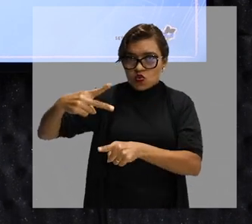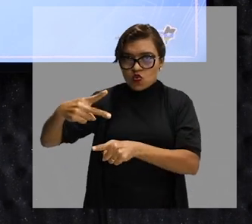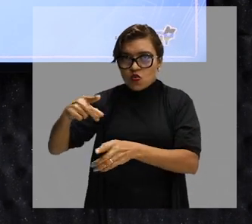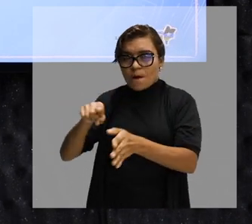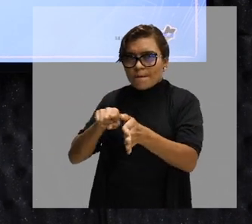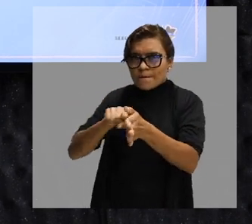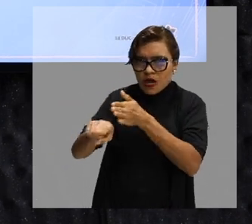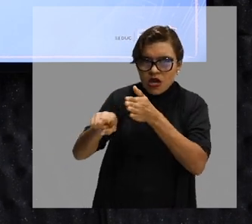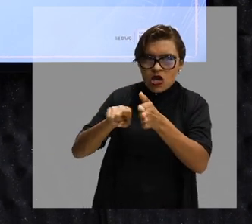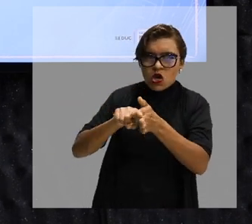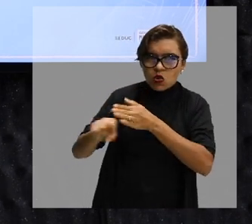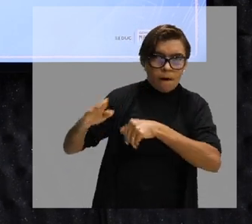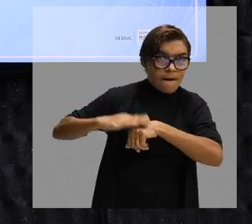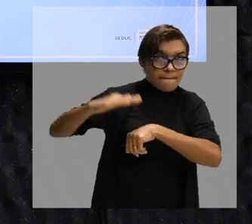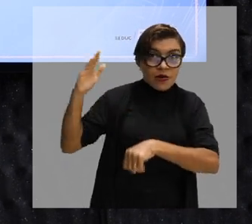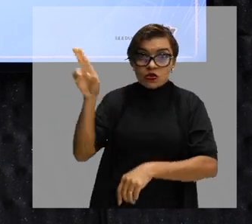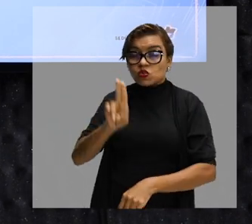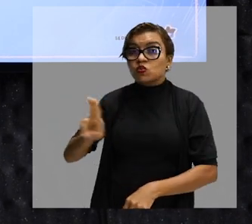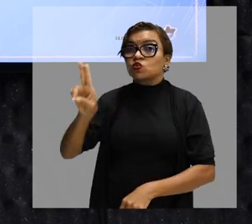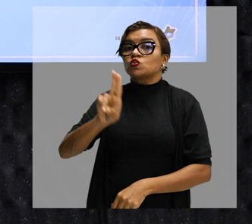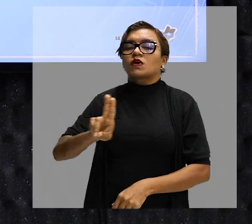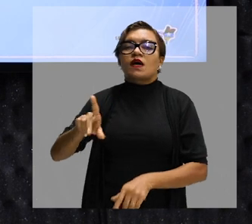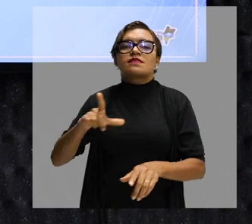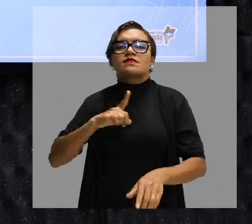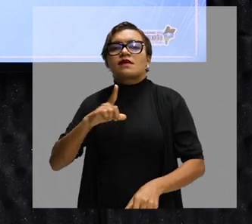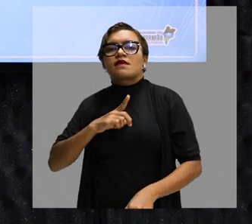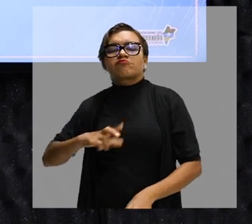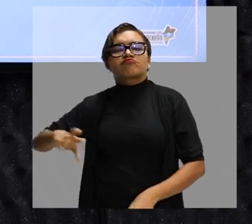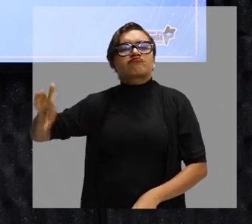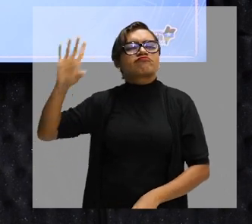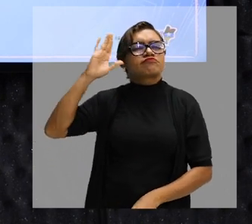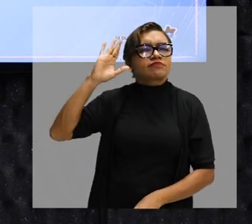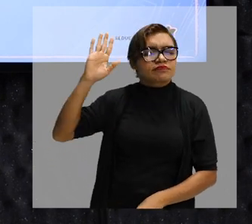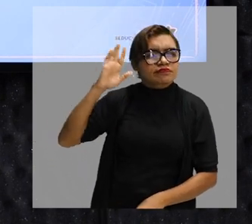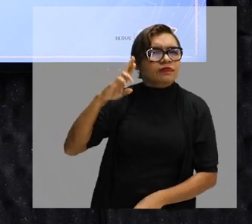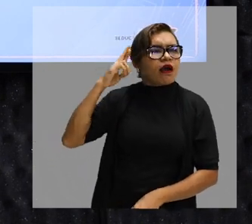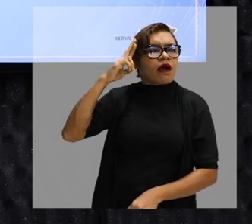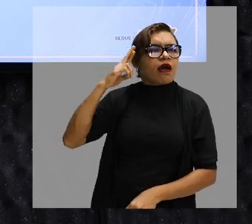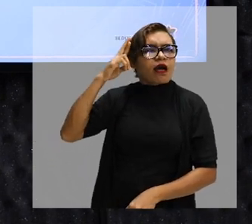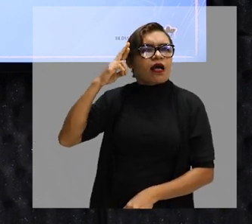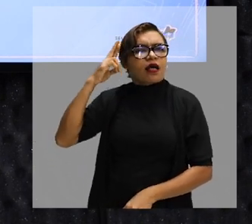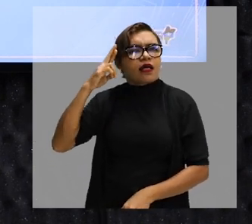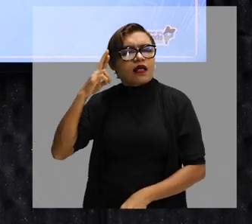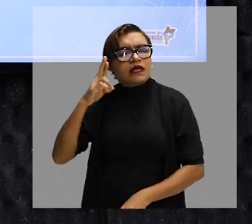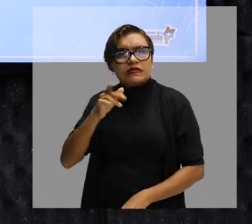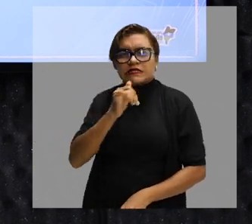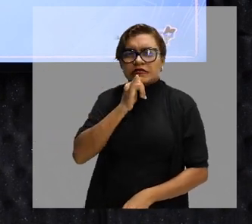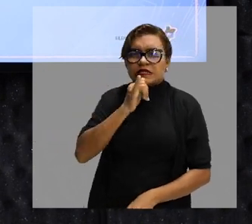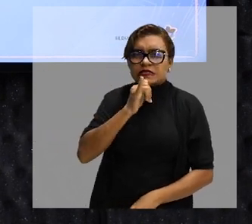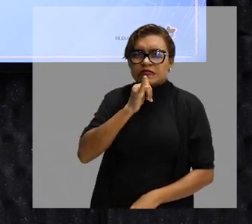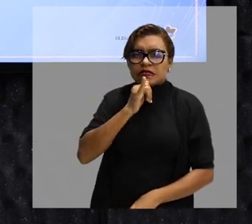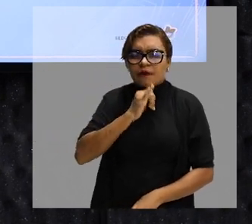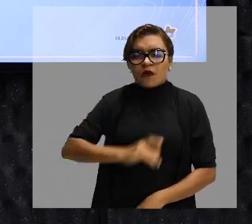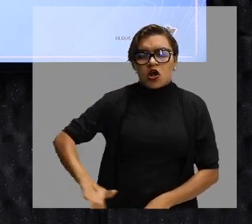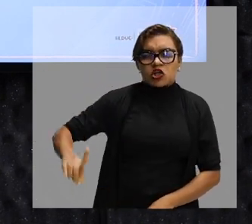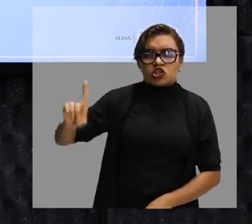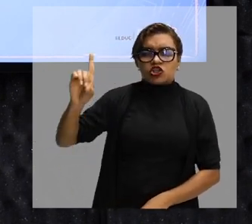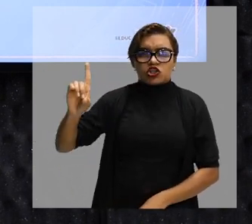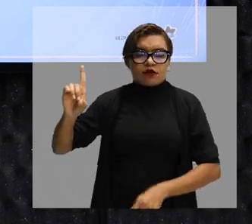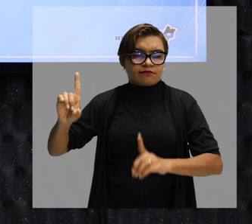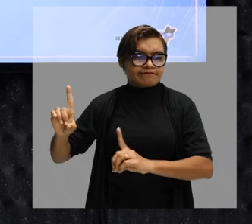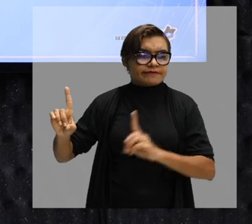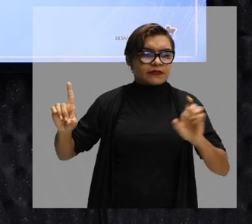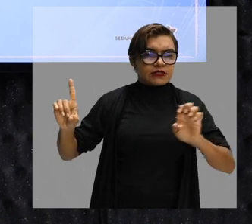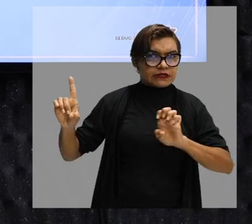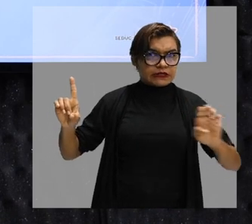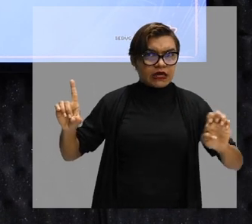de filosofia, nas análises que nós fazemos ali sobre a política geral, direita, esquerda, lembra essa história? Isso geralmente eles